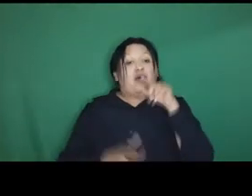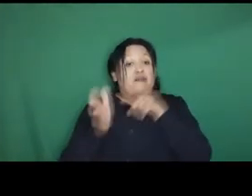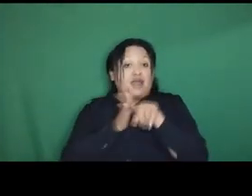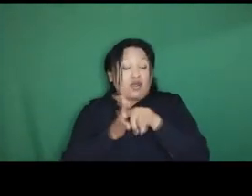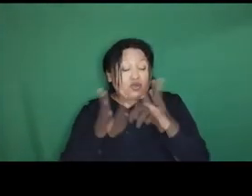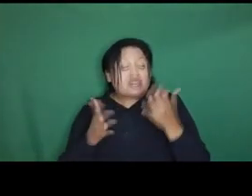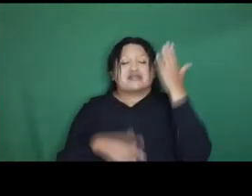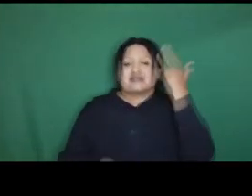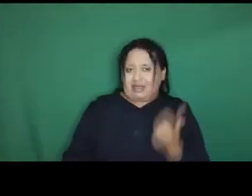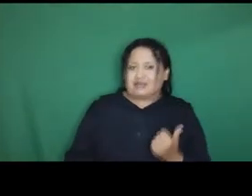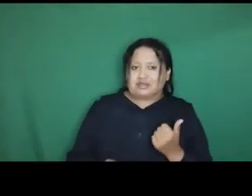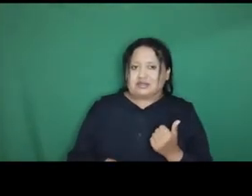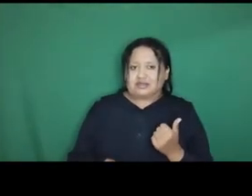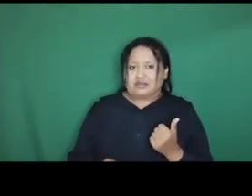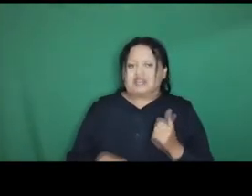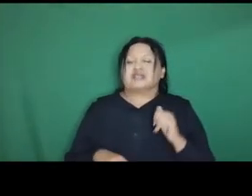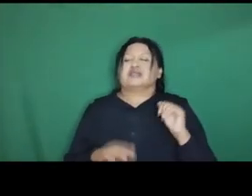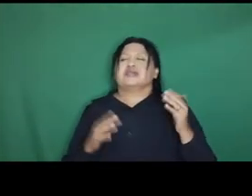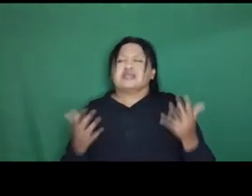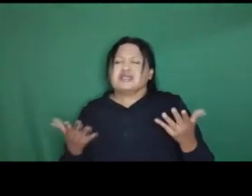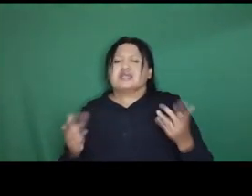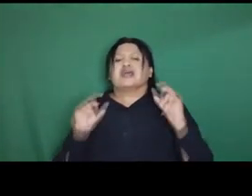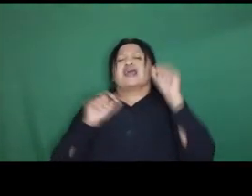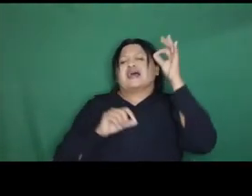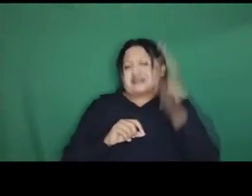que a gente sabe que a correta